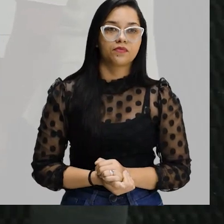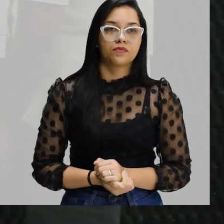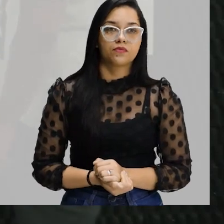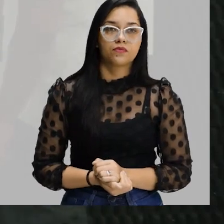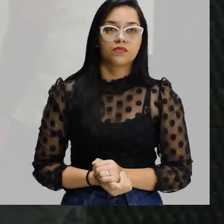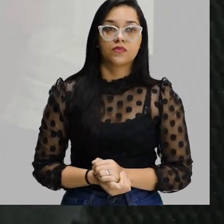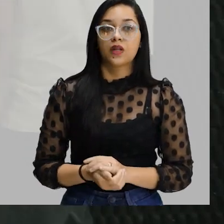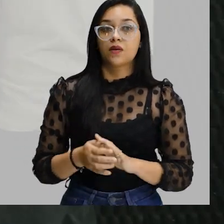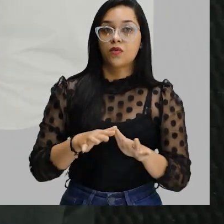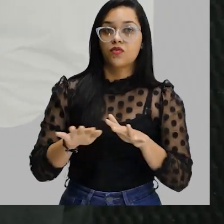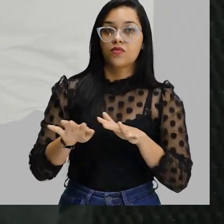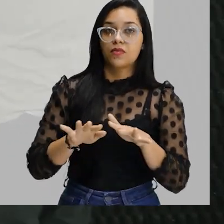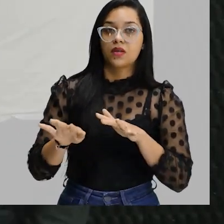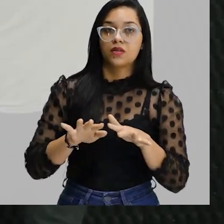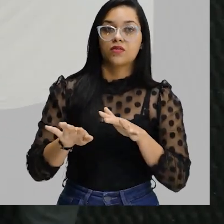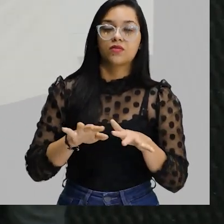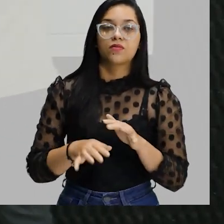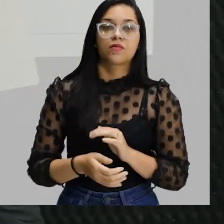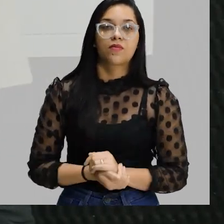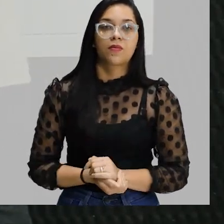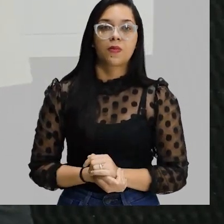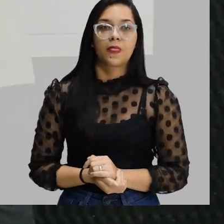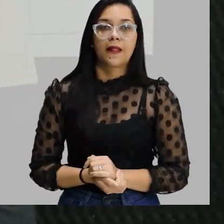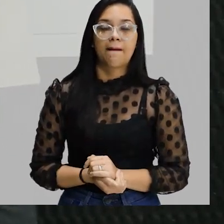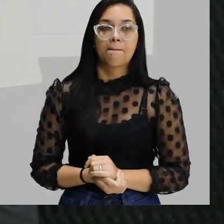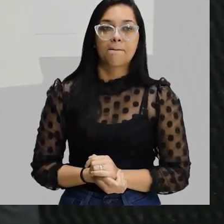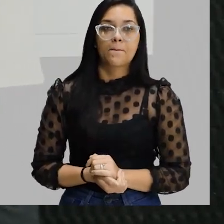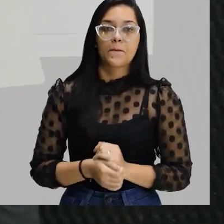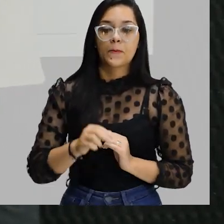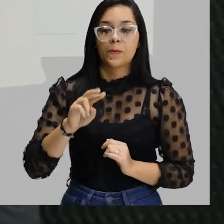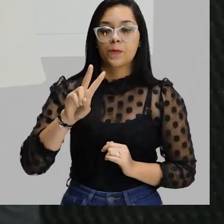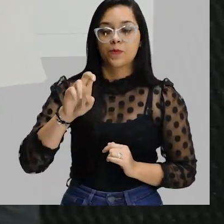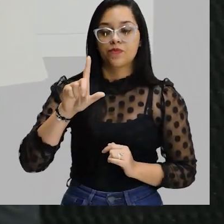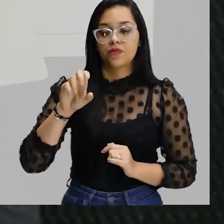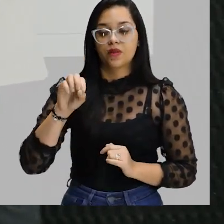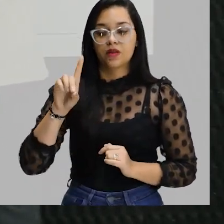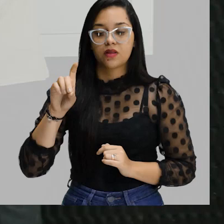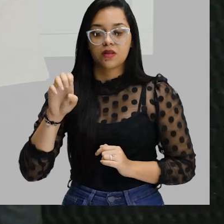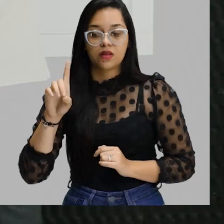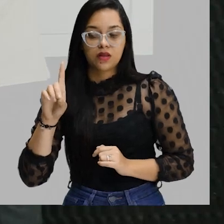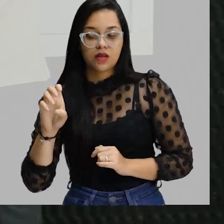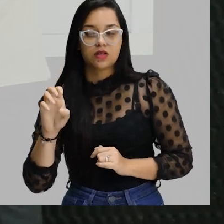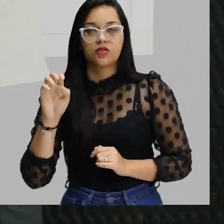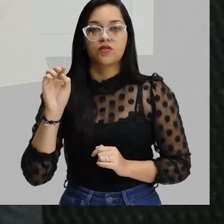está em movimento, certo? Ele está aqui com uma velocidade v